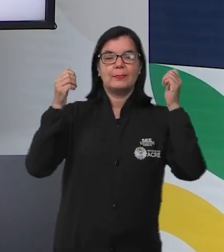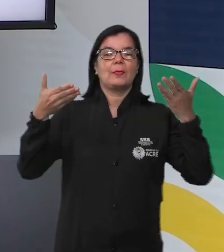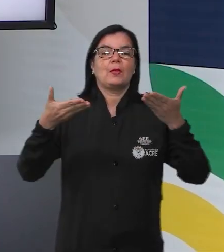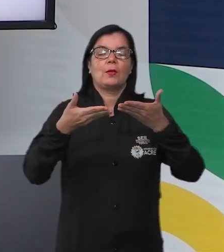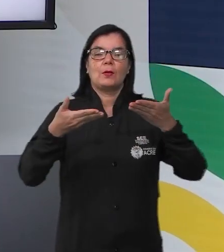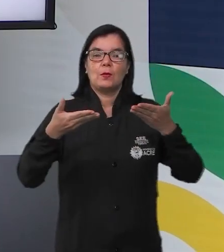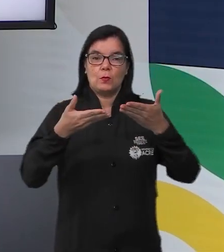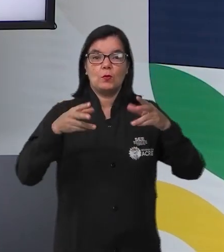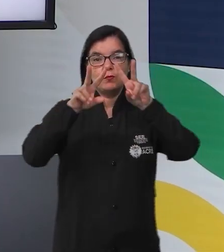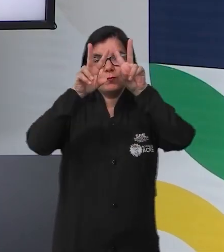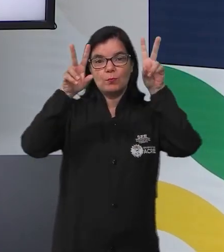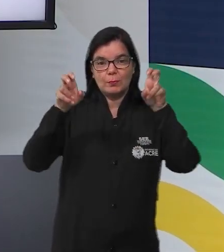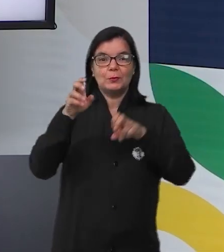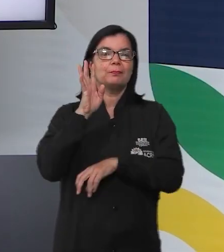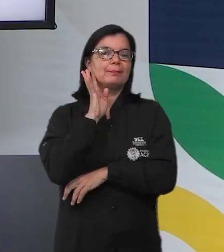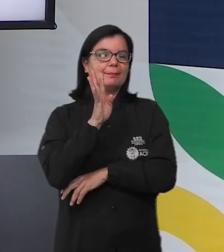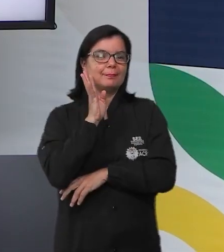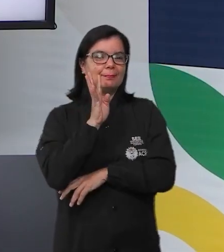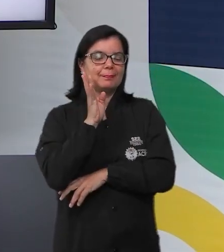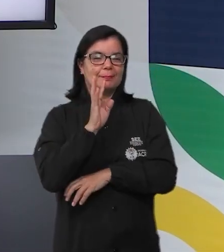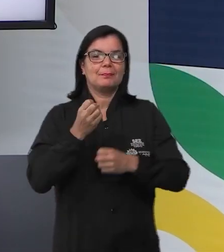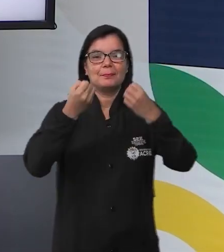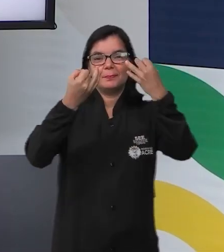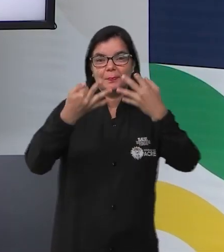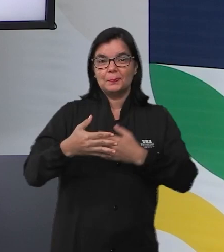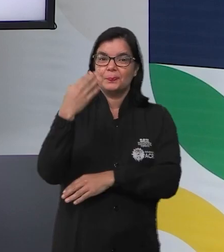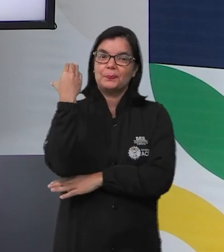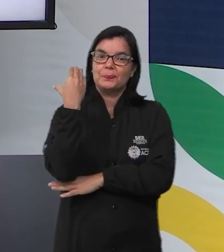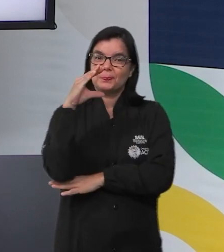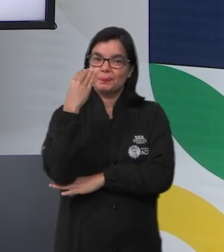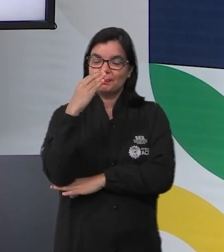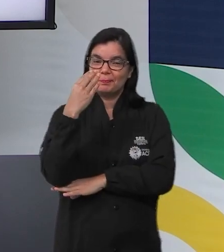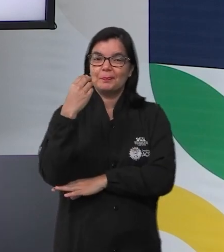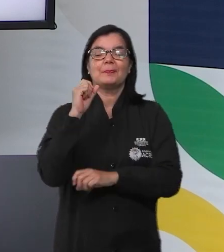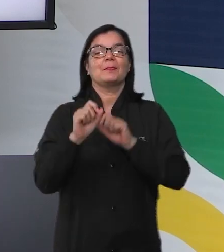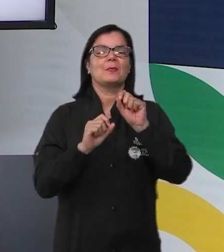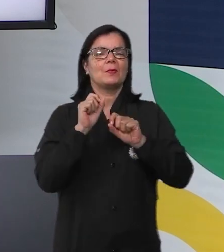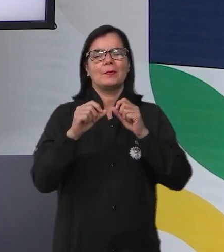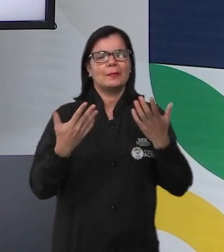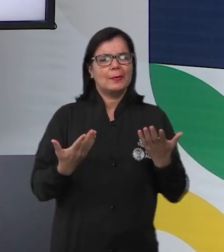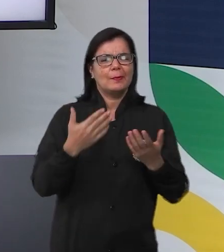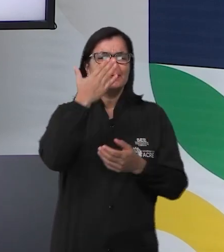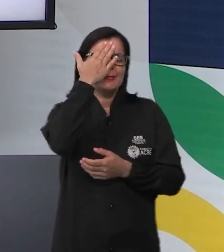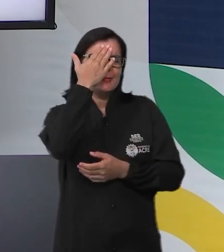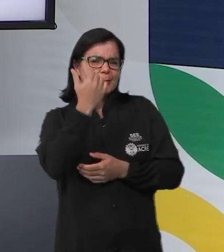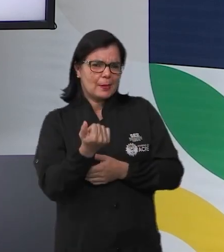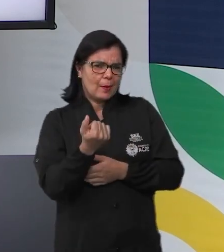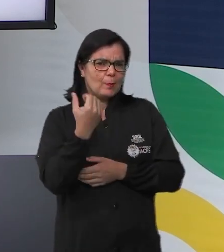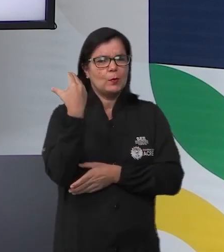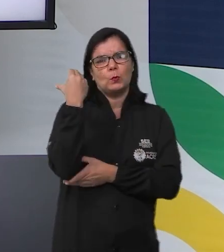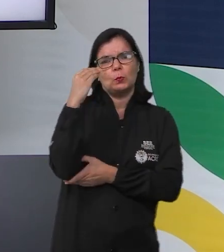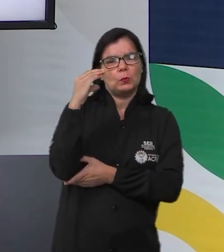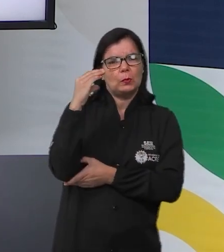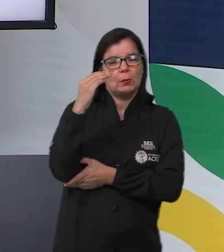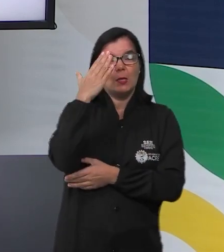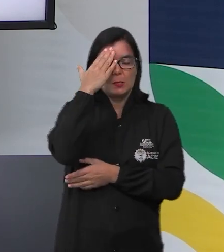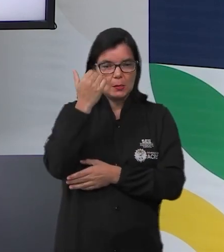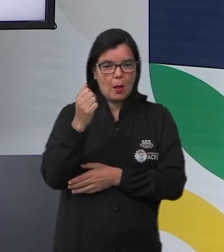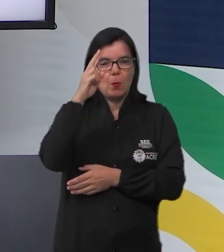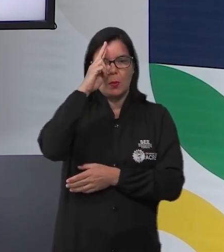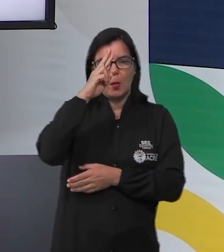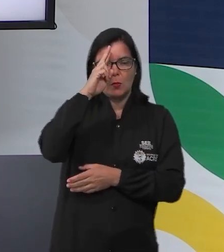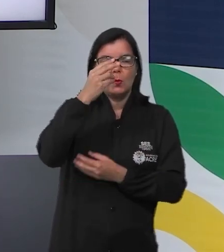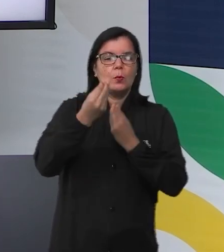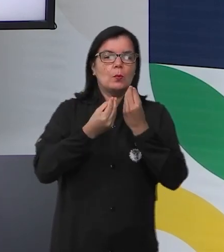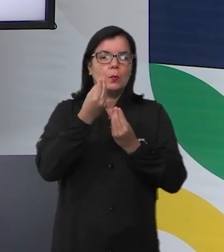vamos falar de um tema bastante interessante. Vamos falar sobre ciência. Sim, o que você sabe sobre a ciência? Sabe da história